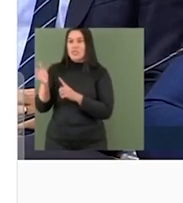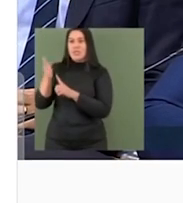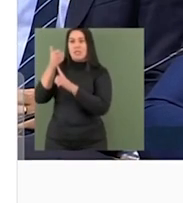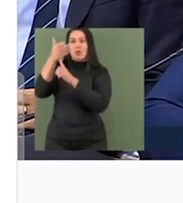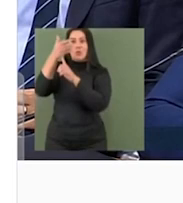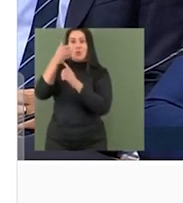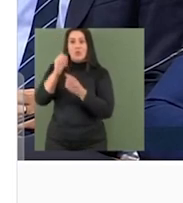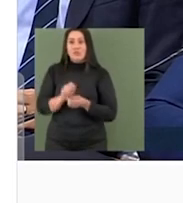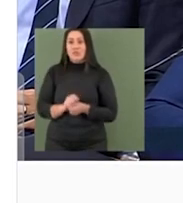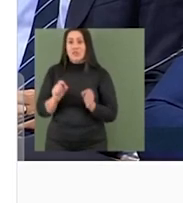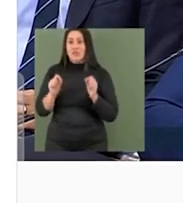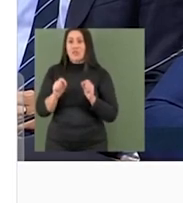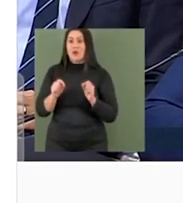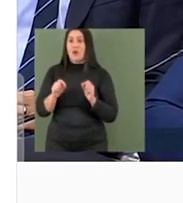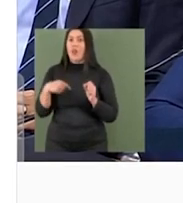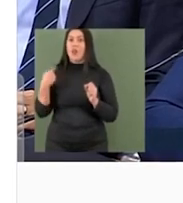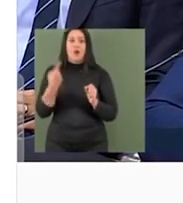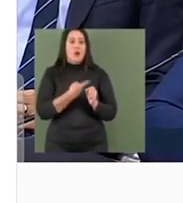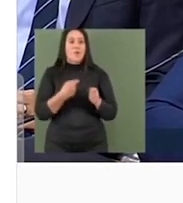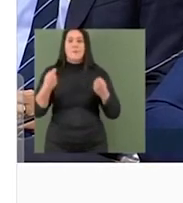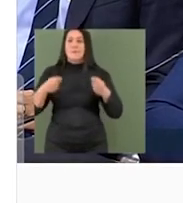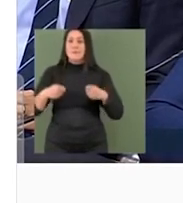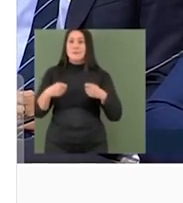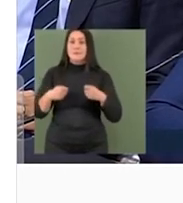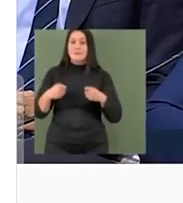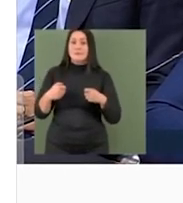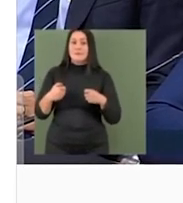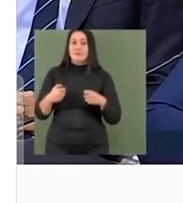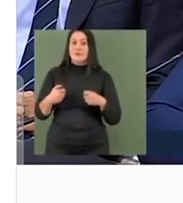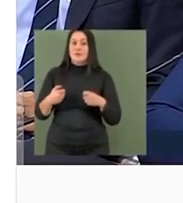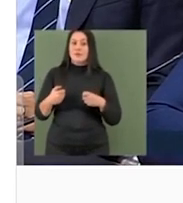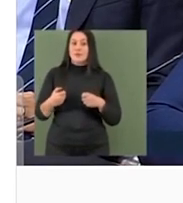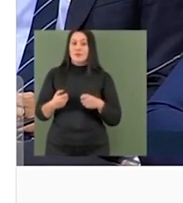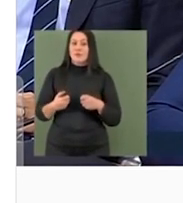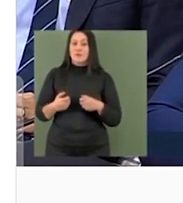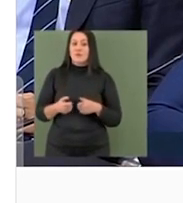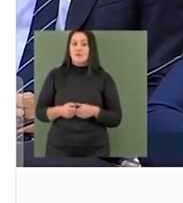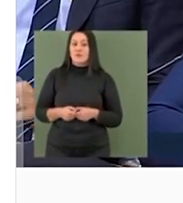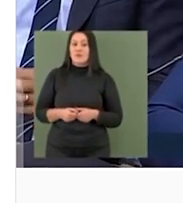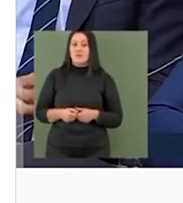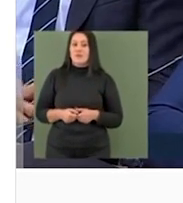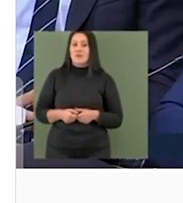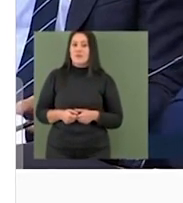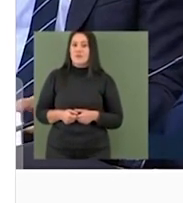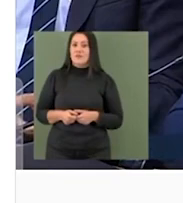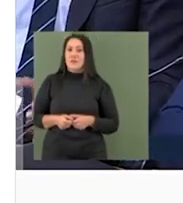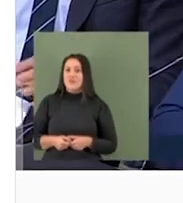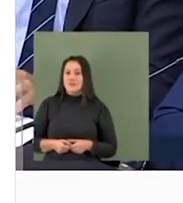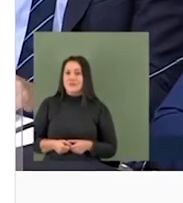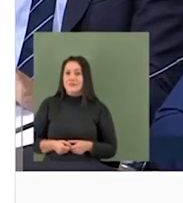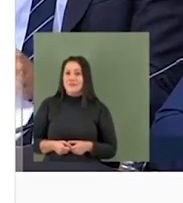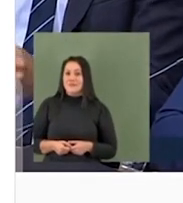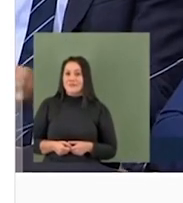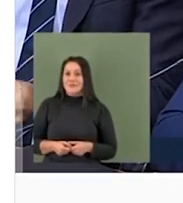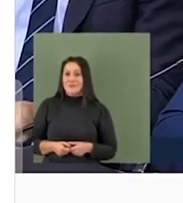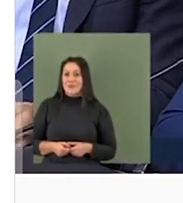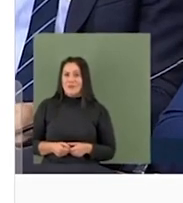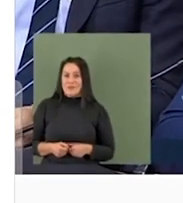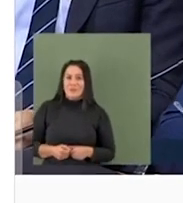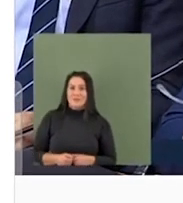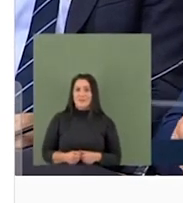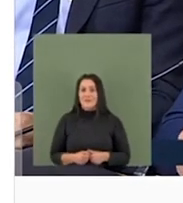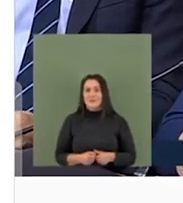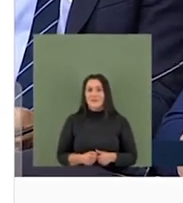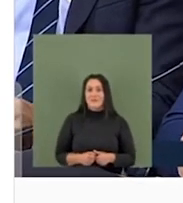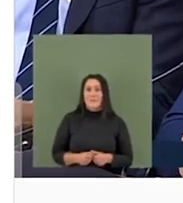das Instituições Federais de Ensino Superior, a ANDIFES, da qual foi presidente no ano passado. Durante a sua